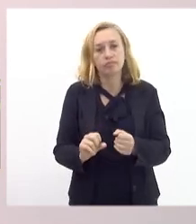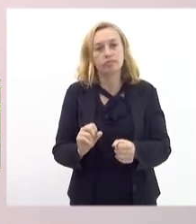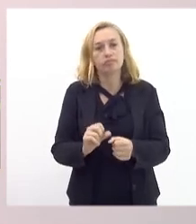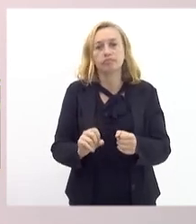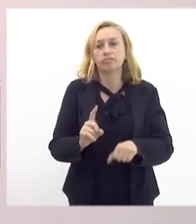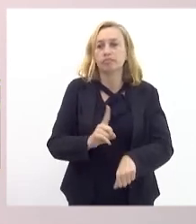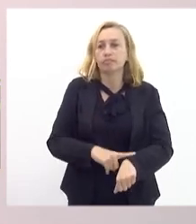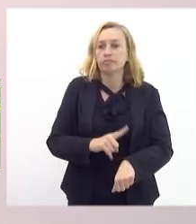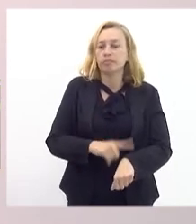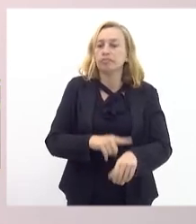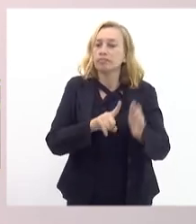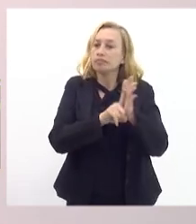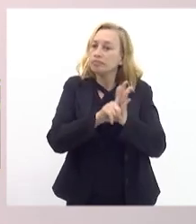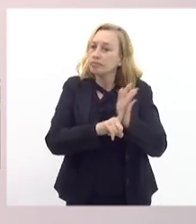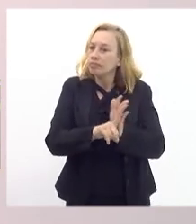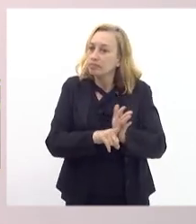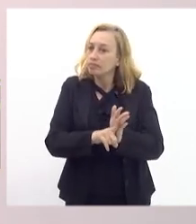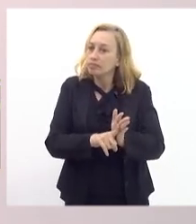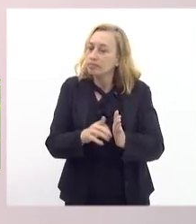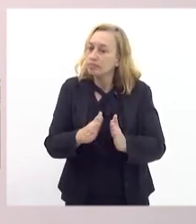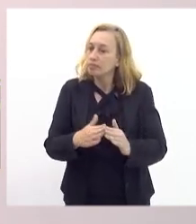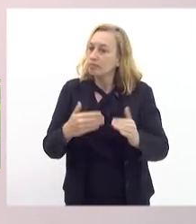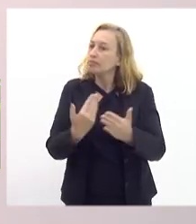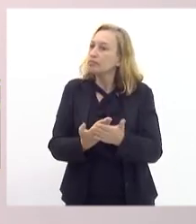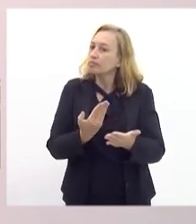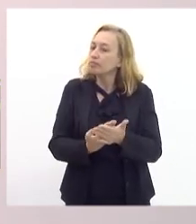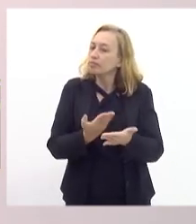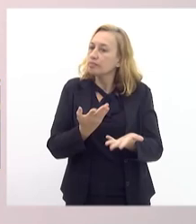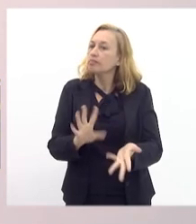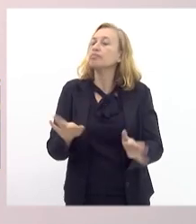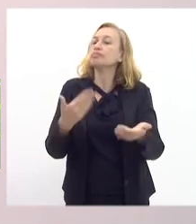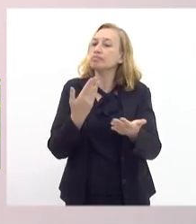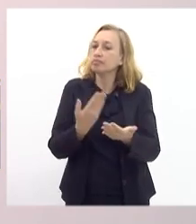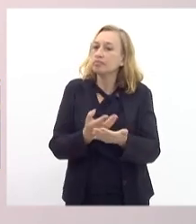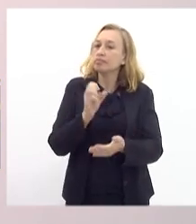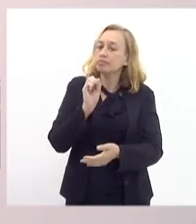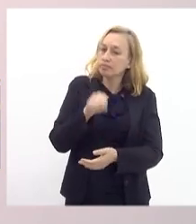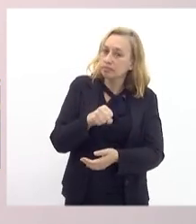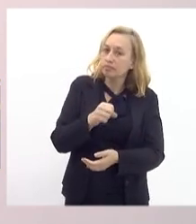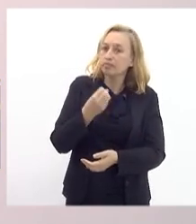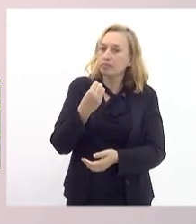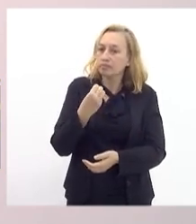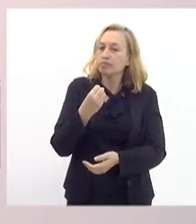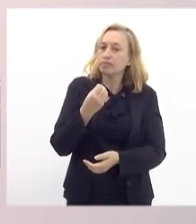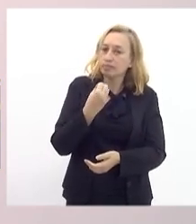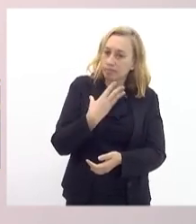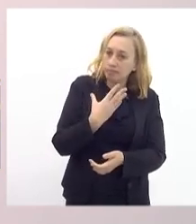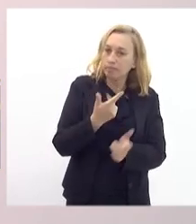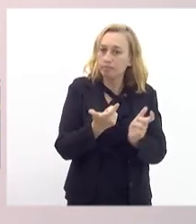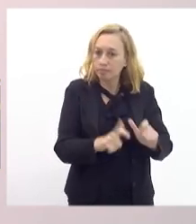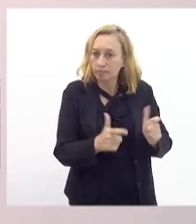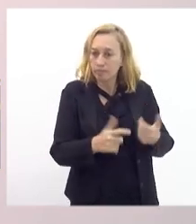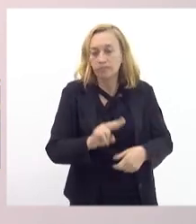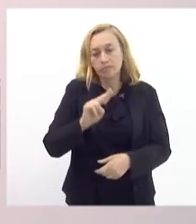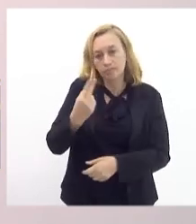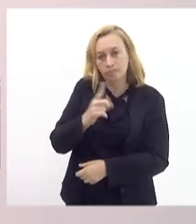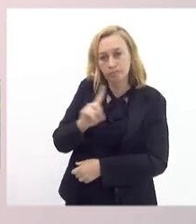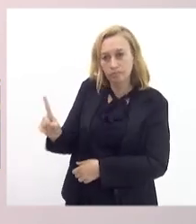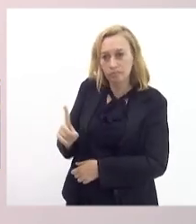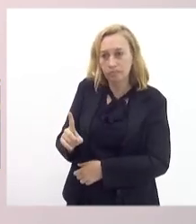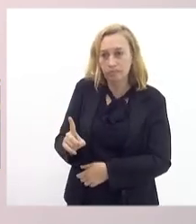fazendo nesse momento é analisar o requerimento e estudando se ele é viável ambientalmente naquela localidade